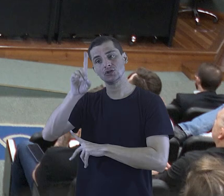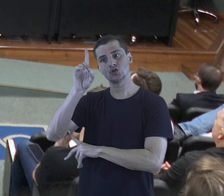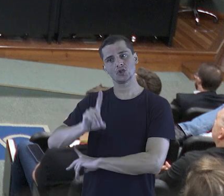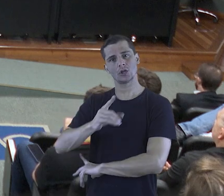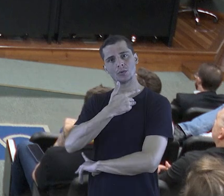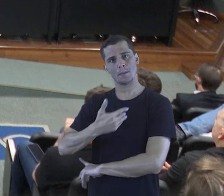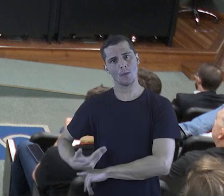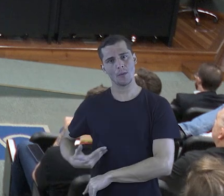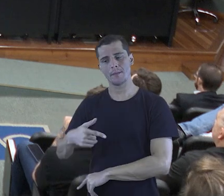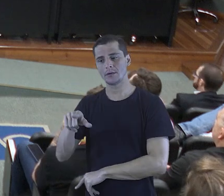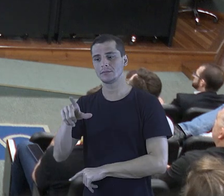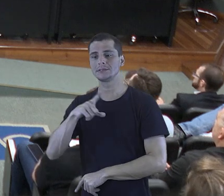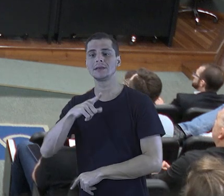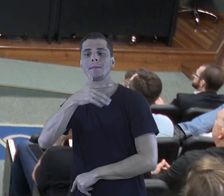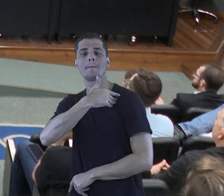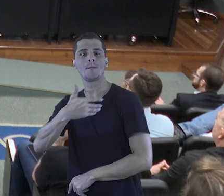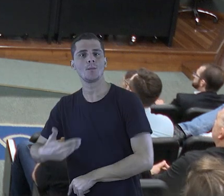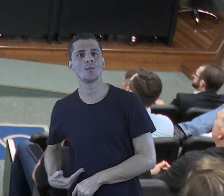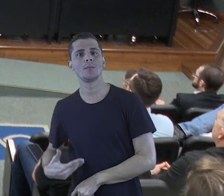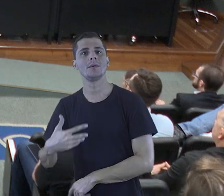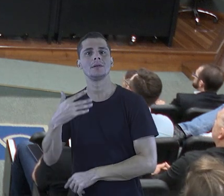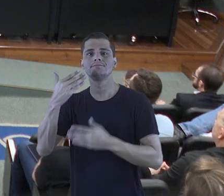direito público, de interesse público.